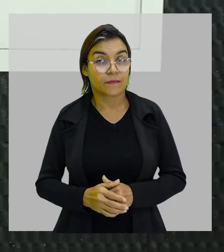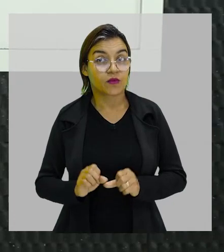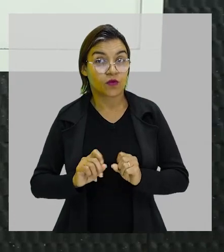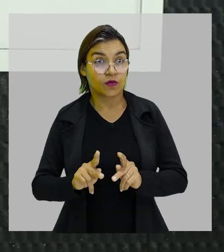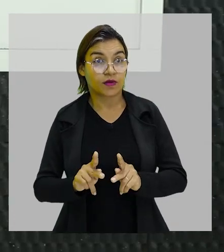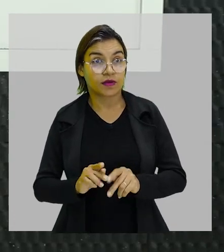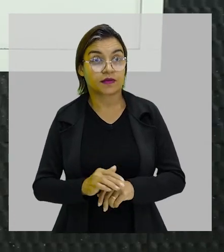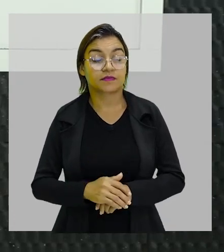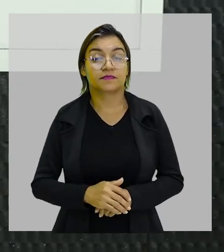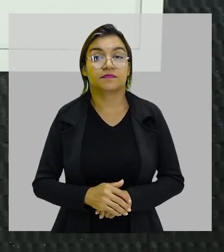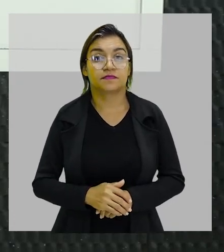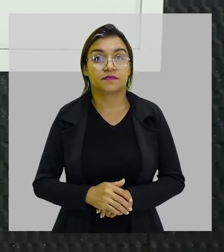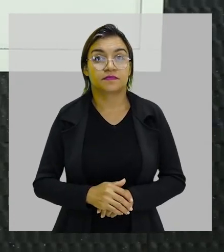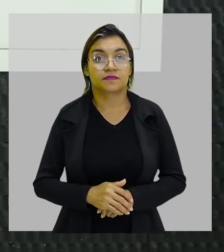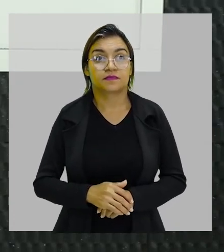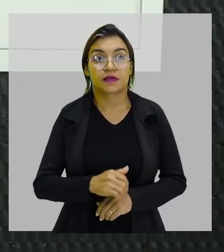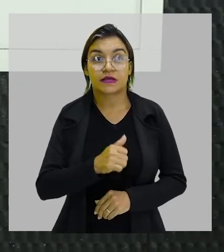Então,